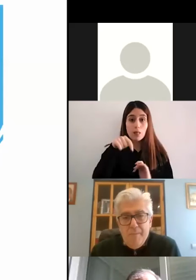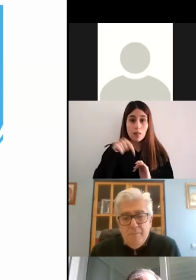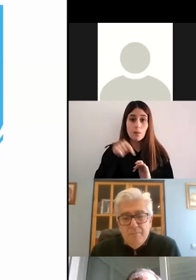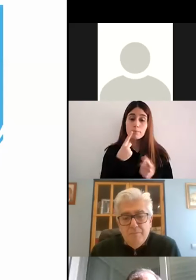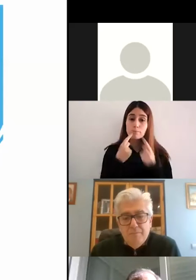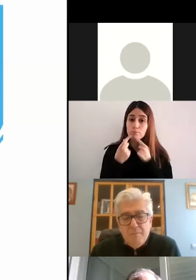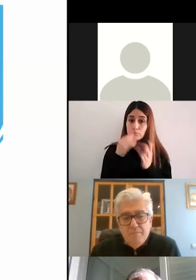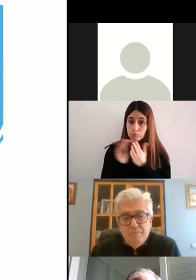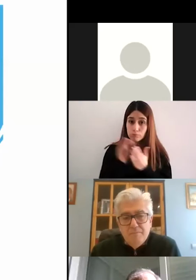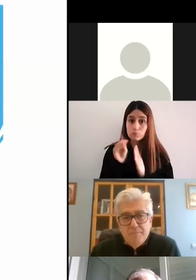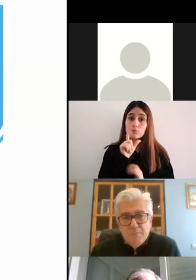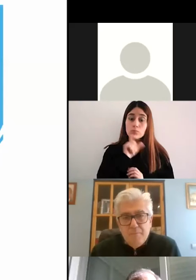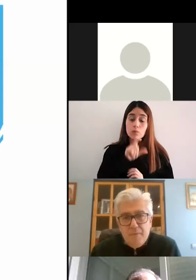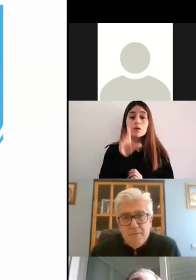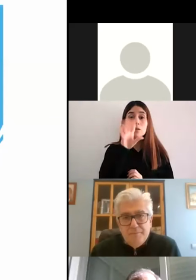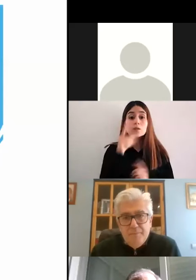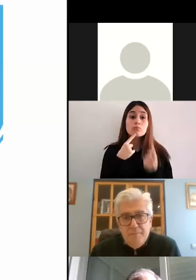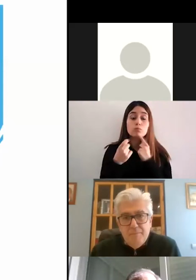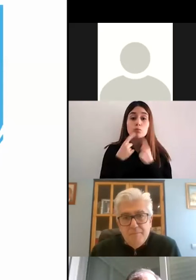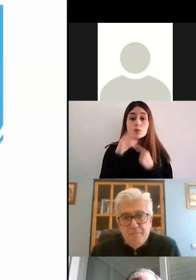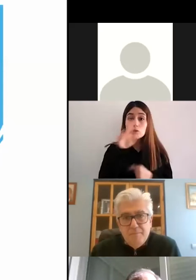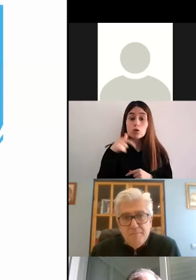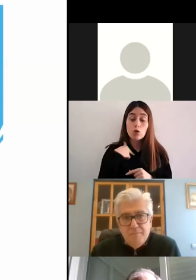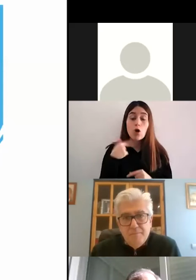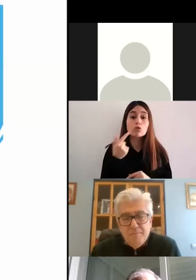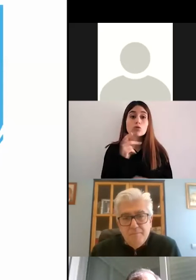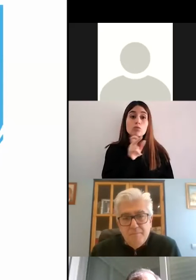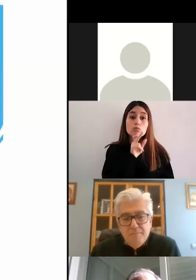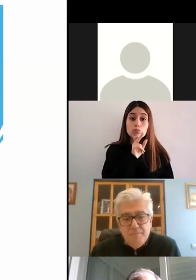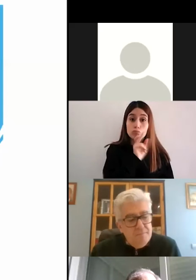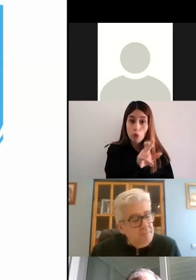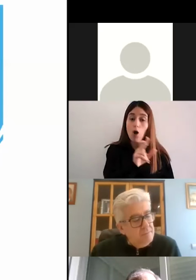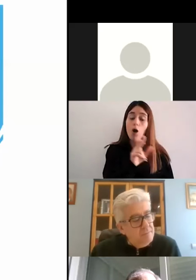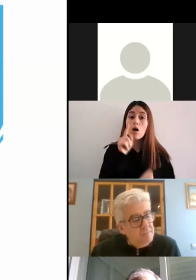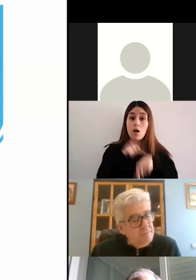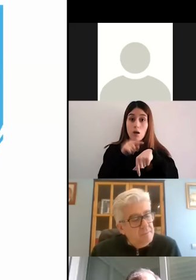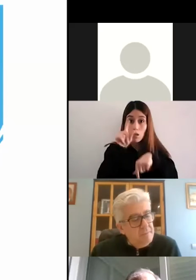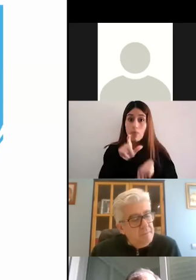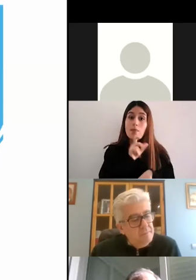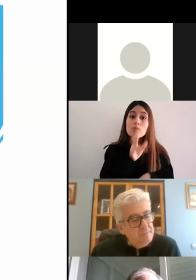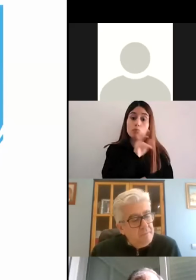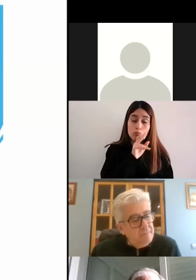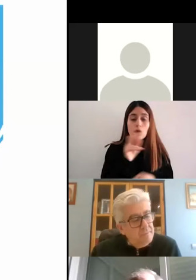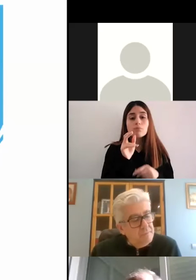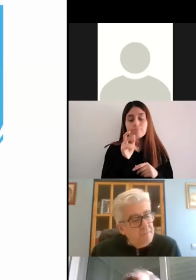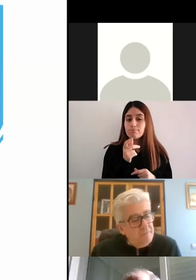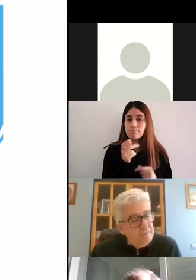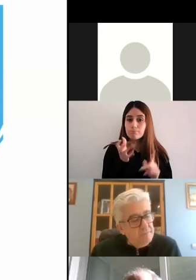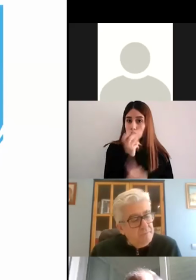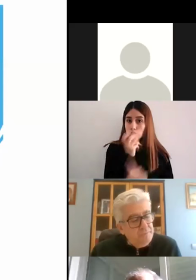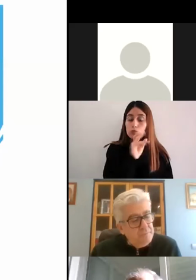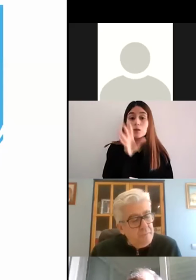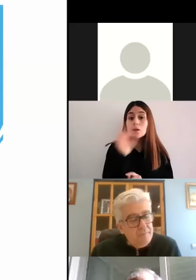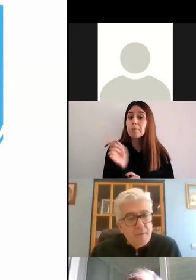colocar, as perguntas que forem, aquelas que nós conseguirmos responder durante a sessão serão respondidas, aquelas que não conseguirmos serão